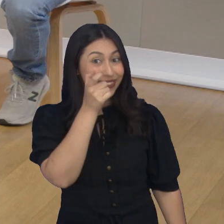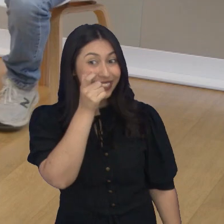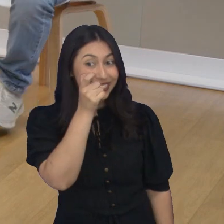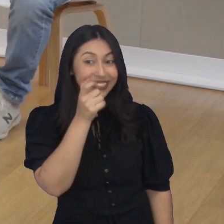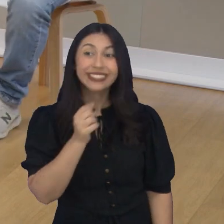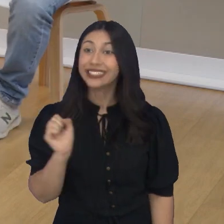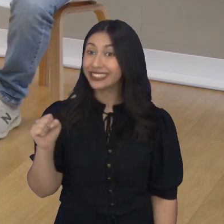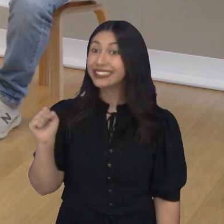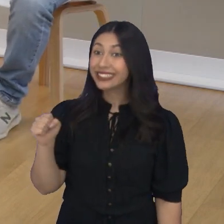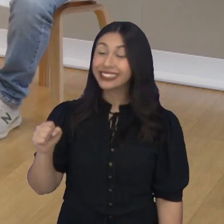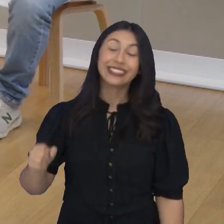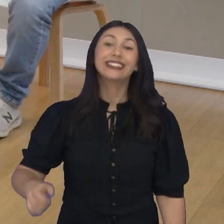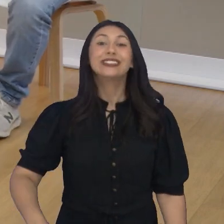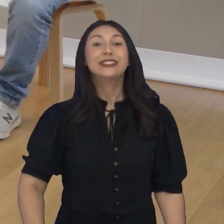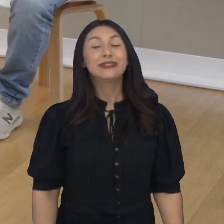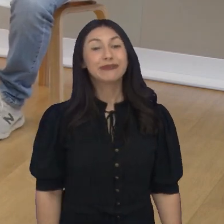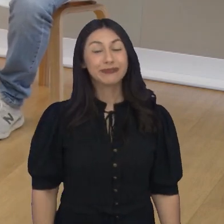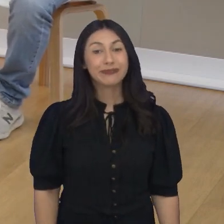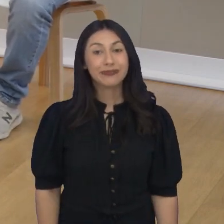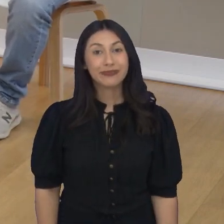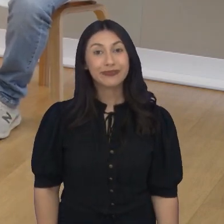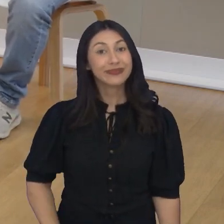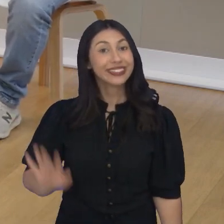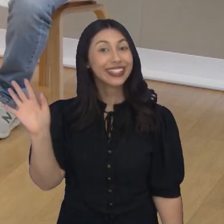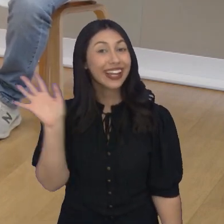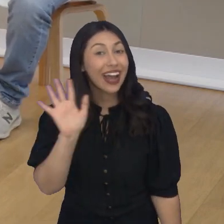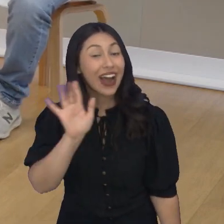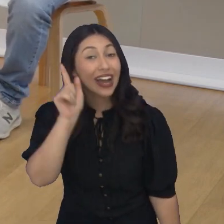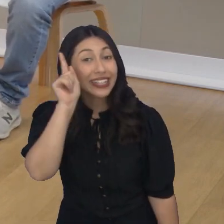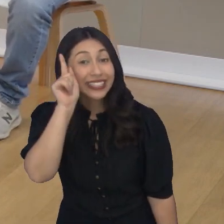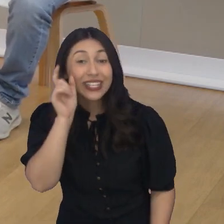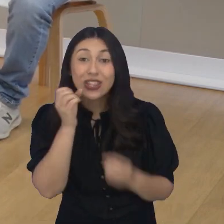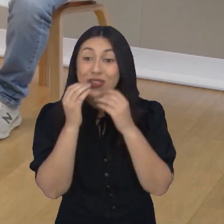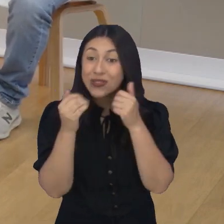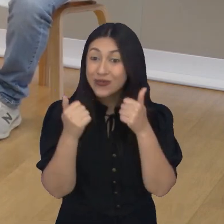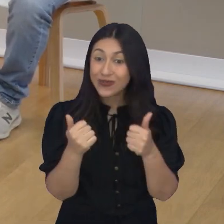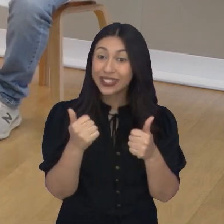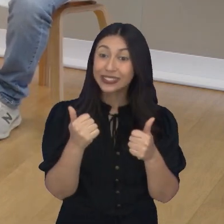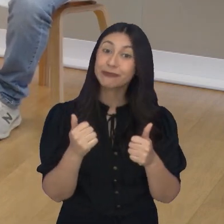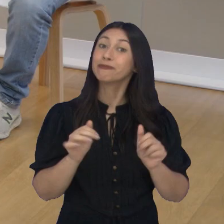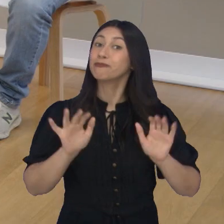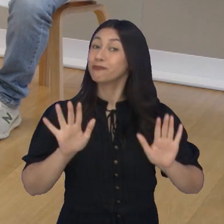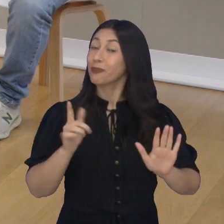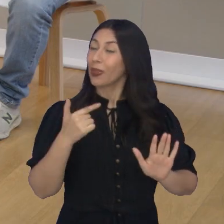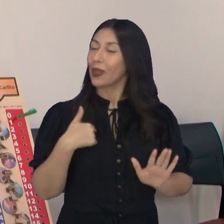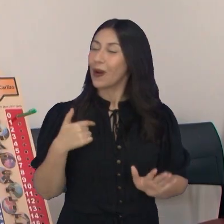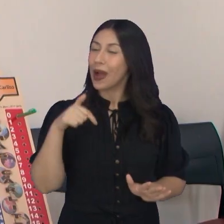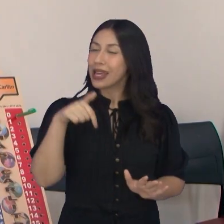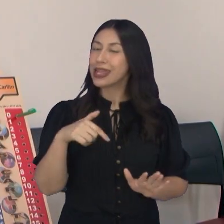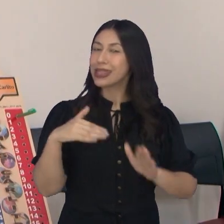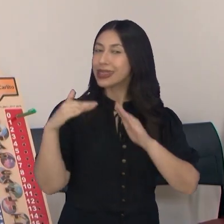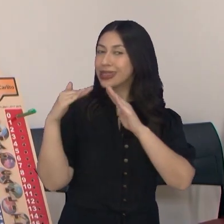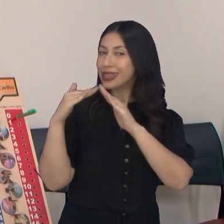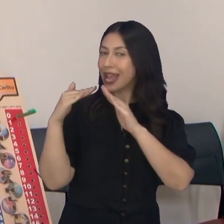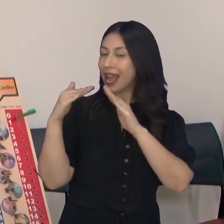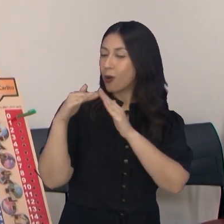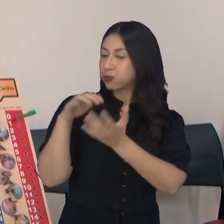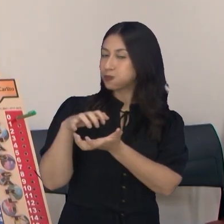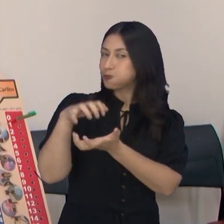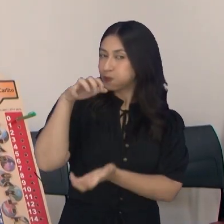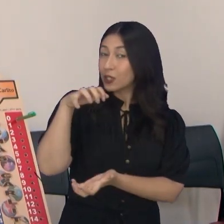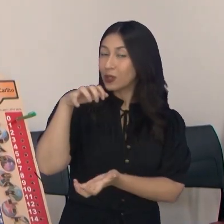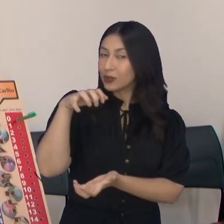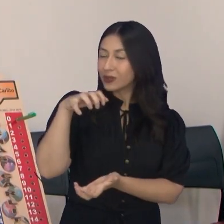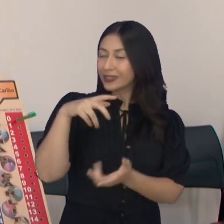opa. Vai passar aqui. Oi, Gi, tudo bem aí no estúdio? Olha só, eu tô aqui na Casa do Idoso Norte de São